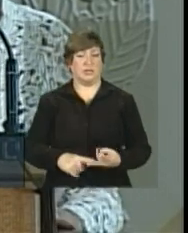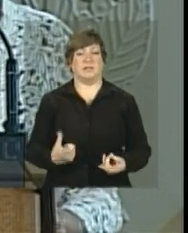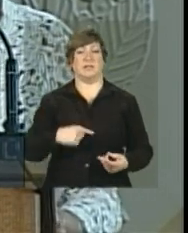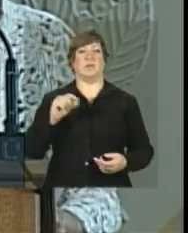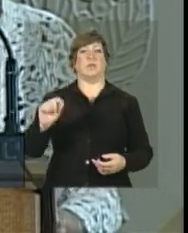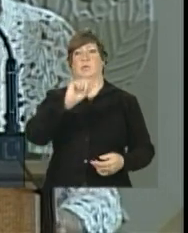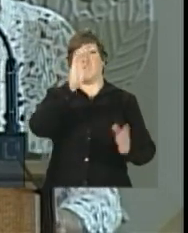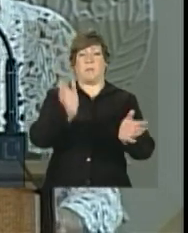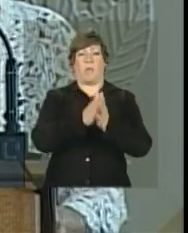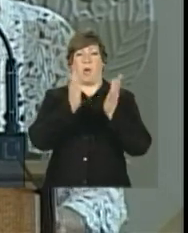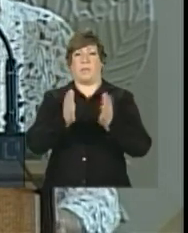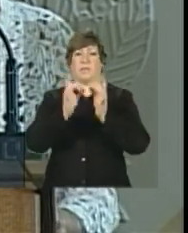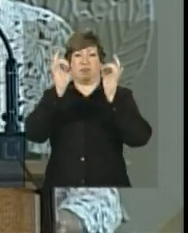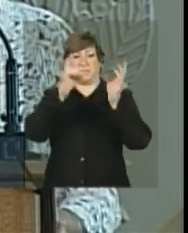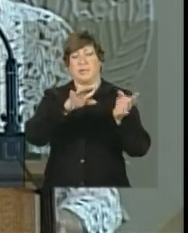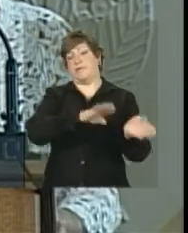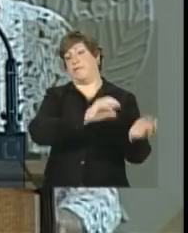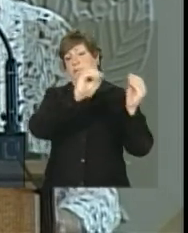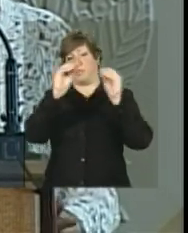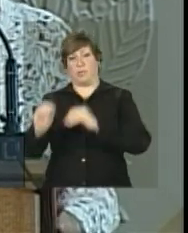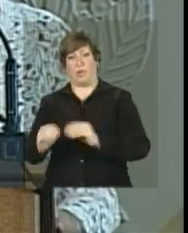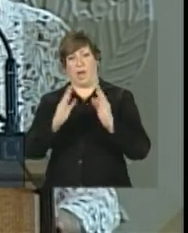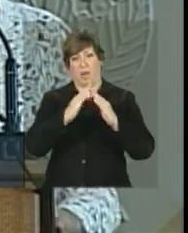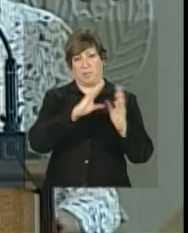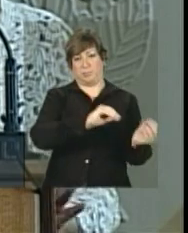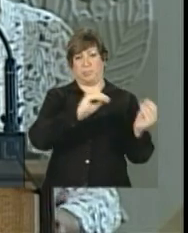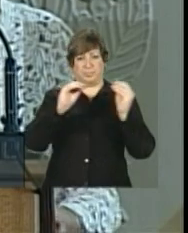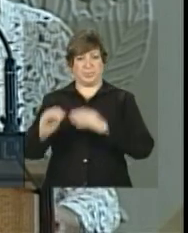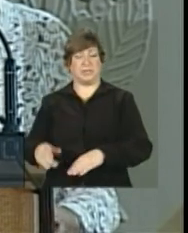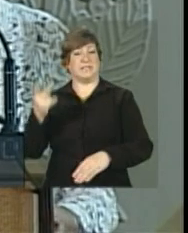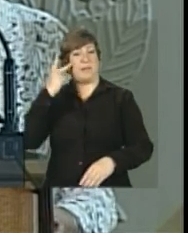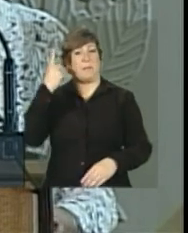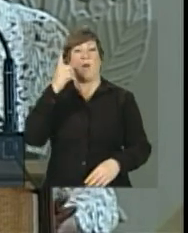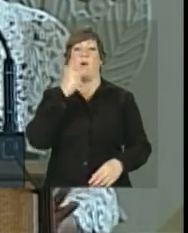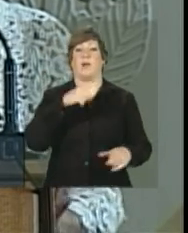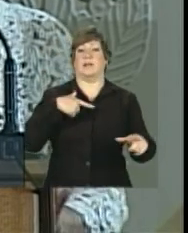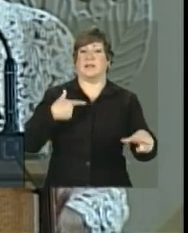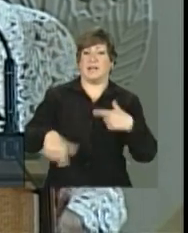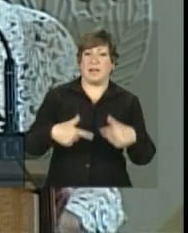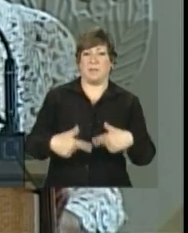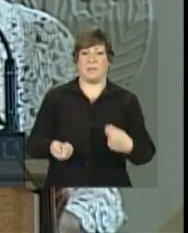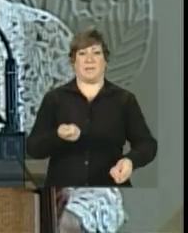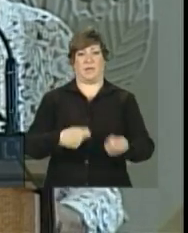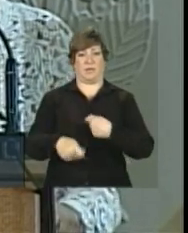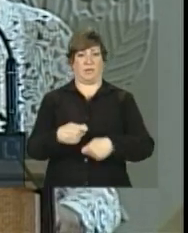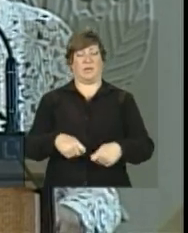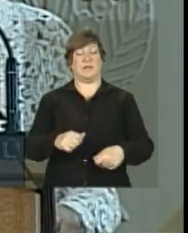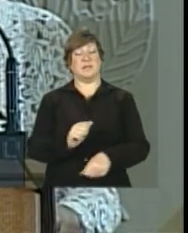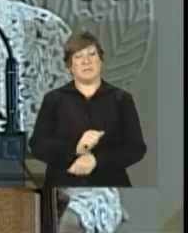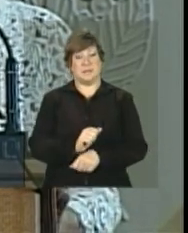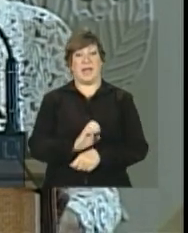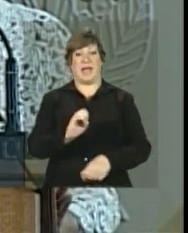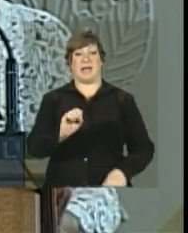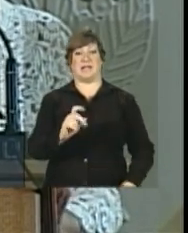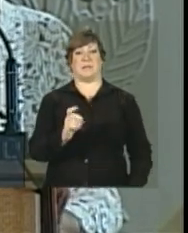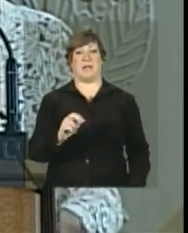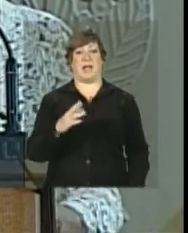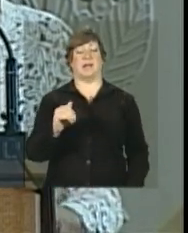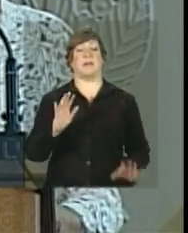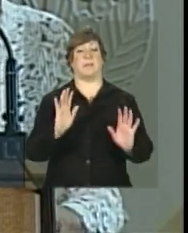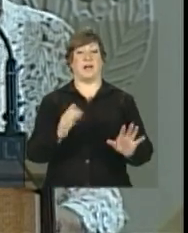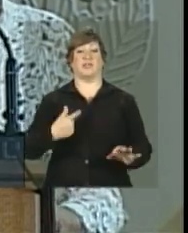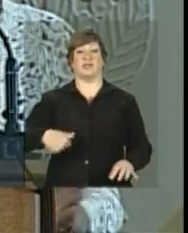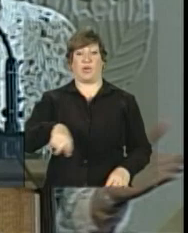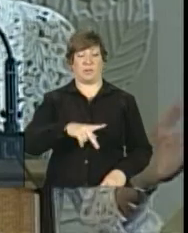vida. Mas também uma imensa esperança de que nosso país pode ser do tamanho de São